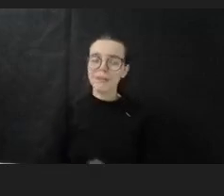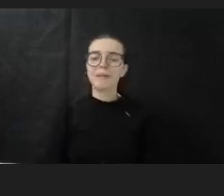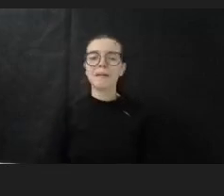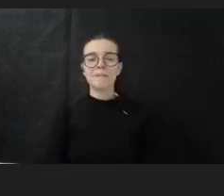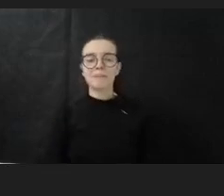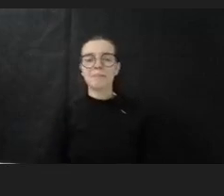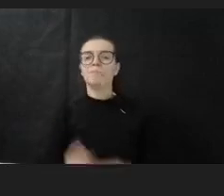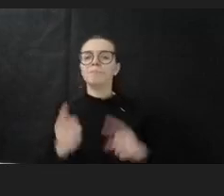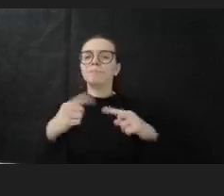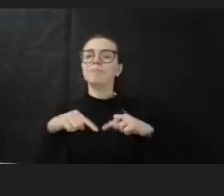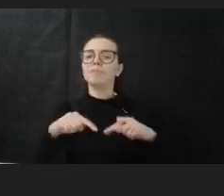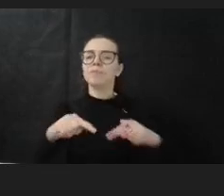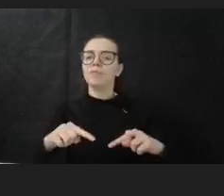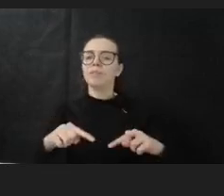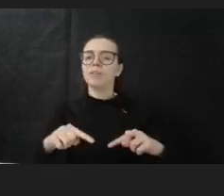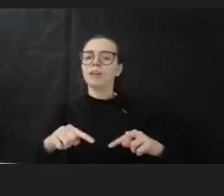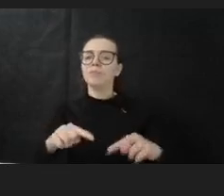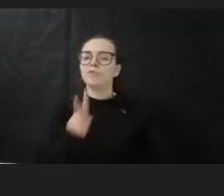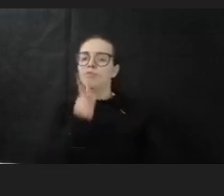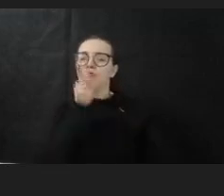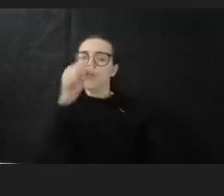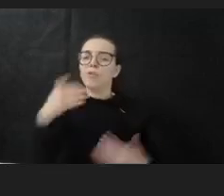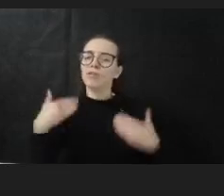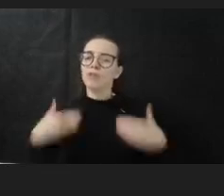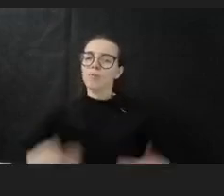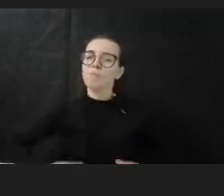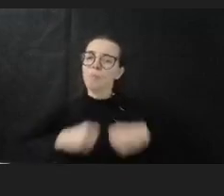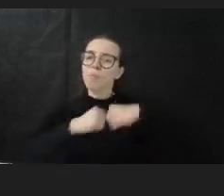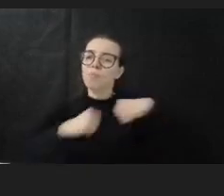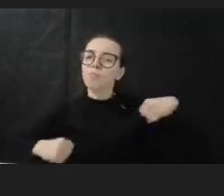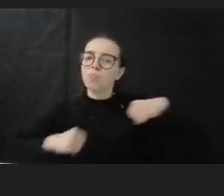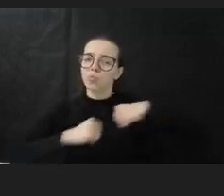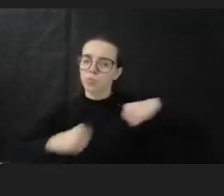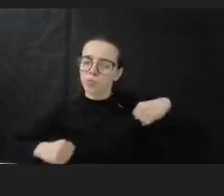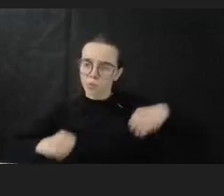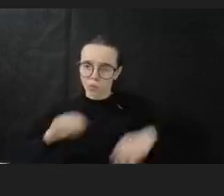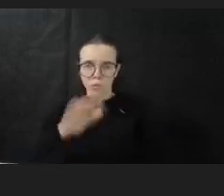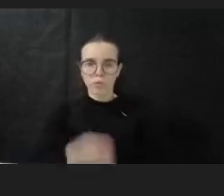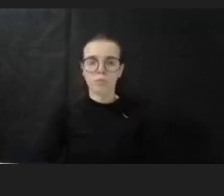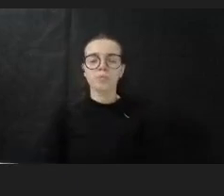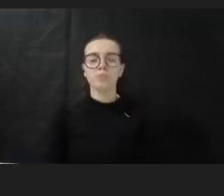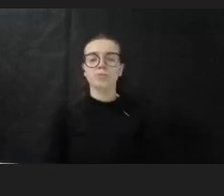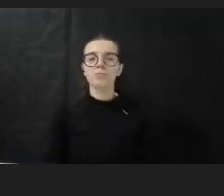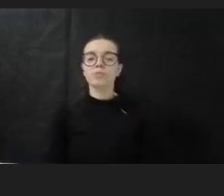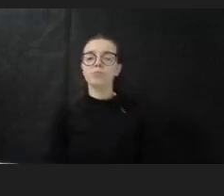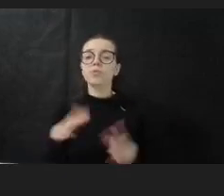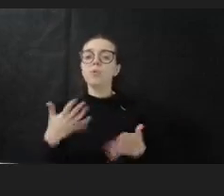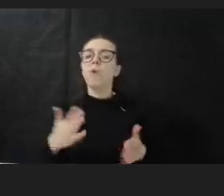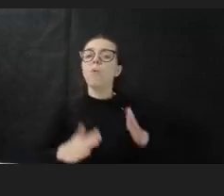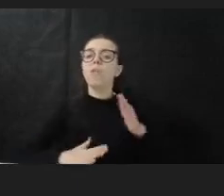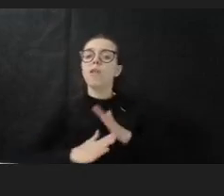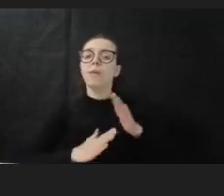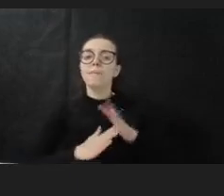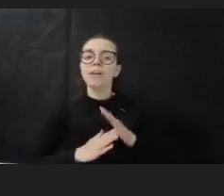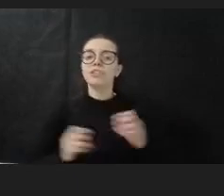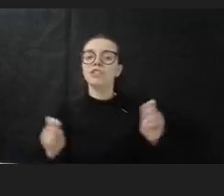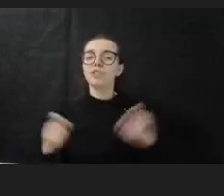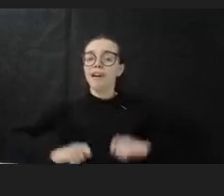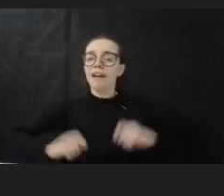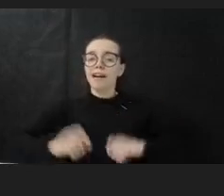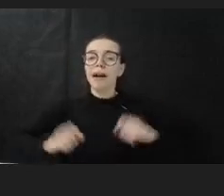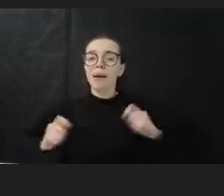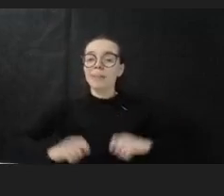Força muscular. Força muscular é a capacidade do músculo de